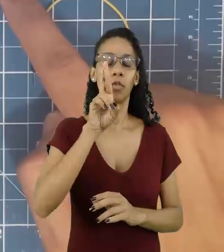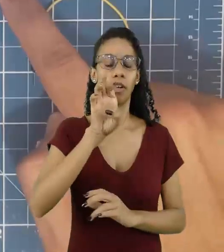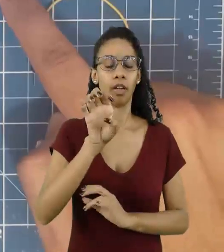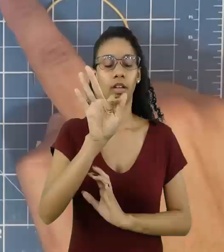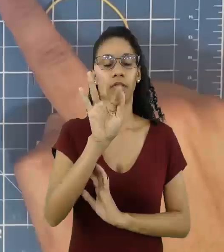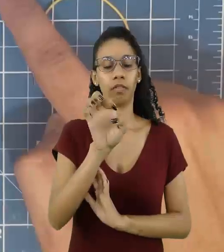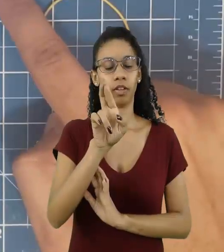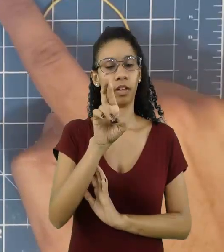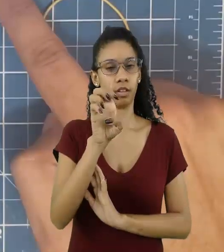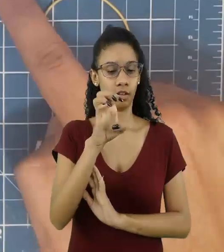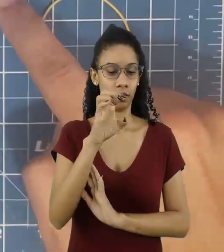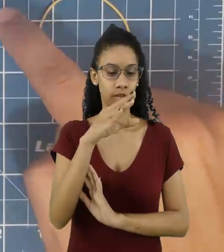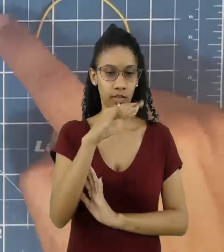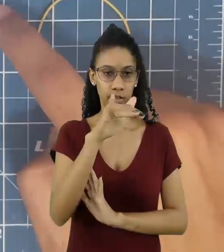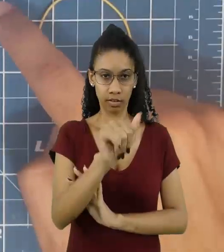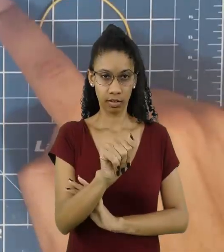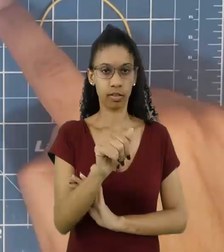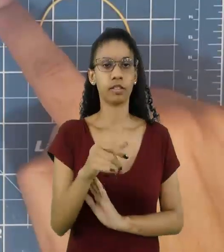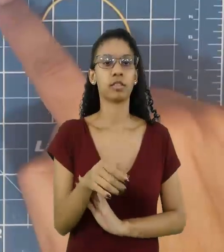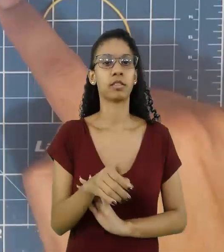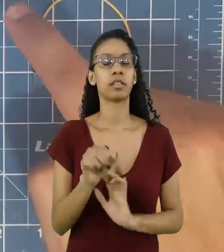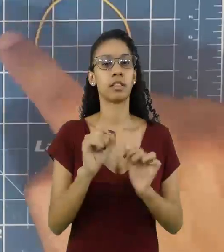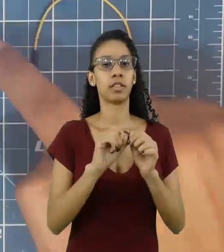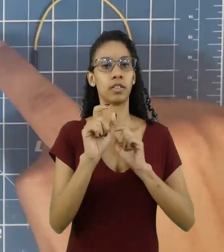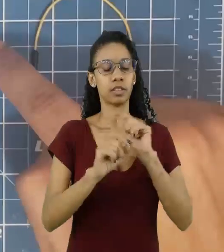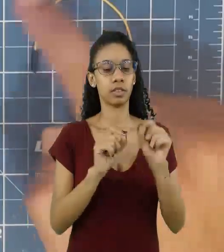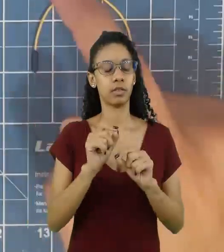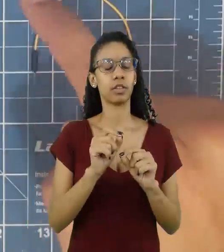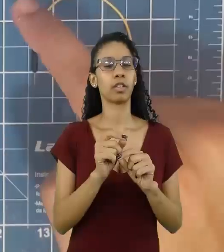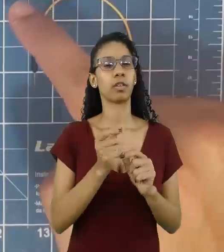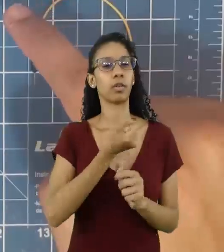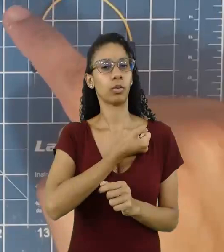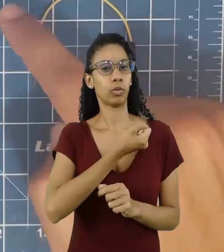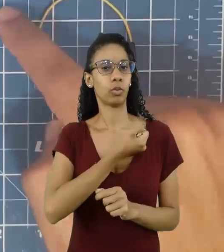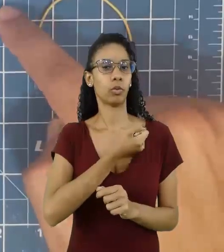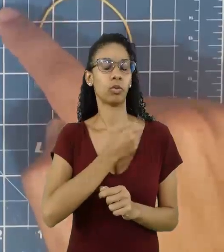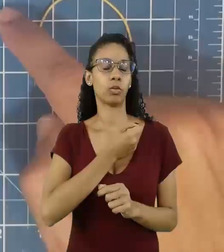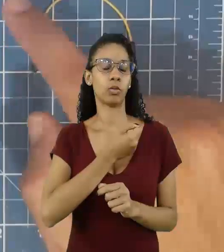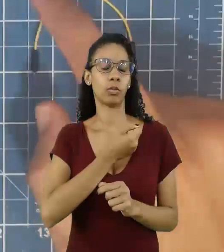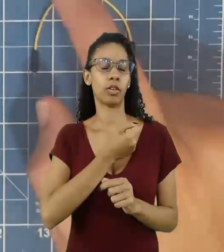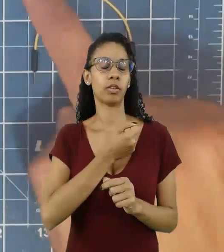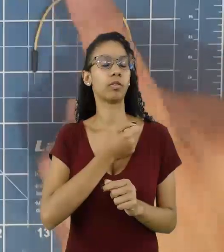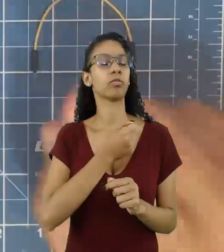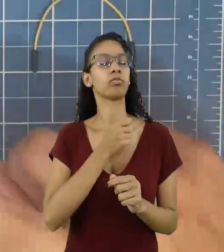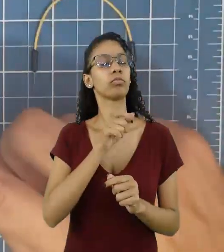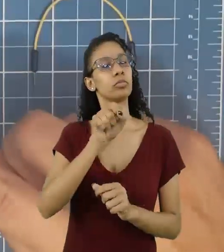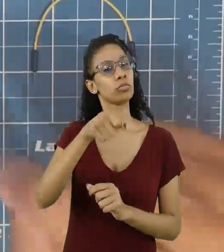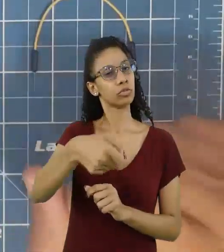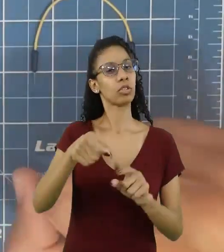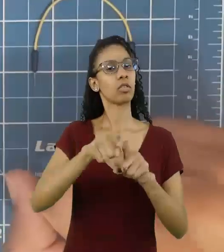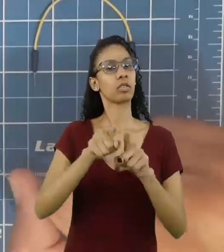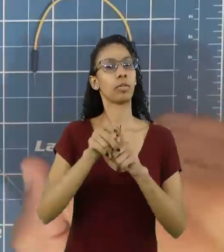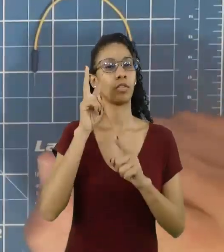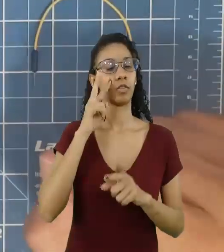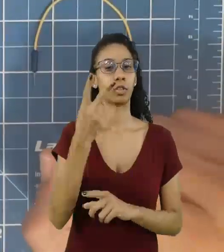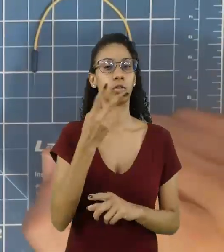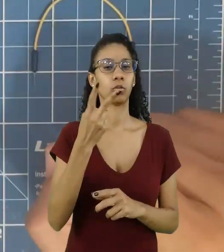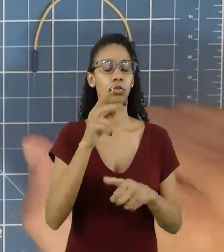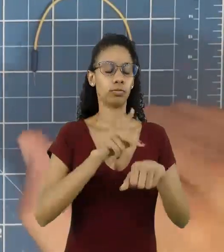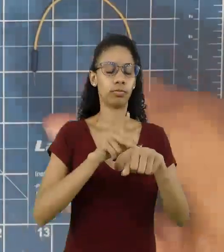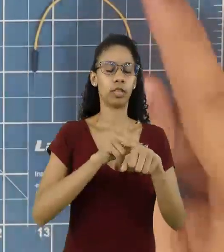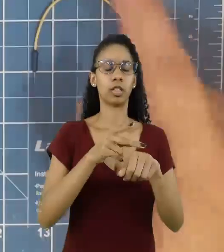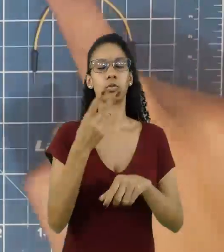referência. O valor desse resistor vai alterar o valor do sinal que você vai medir, tá? 2 jumpers pretos,